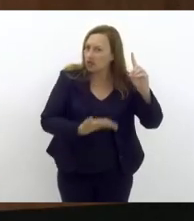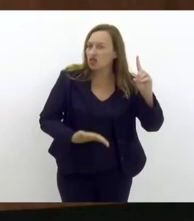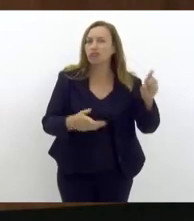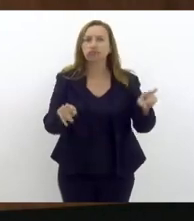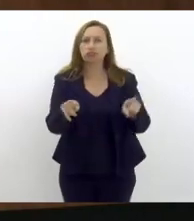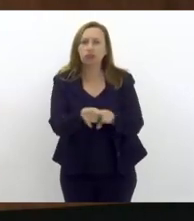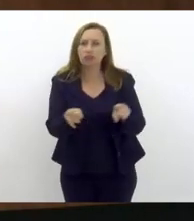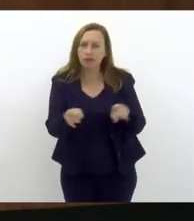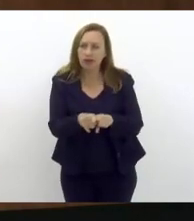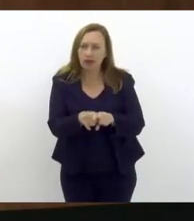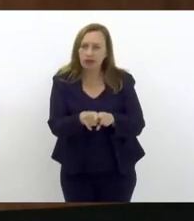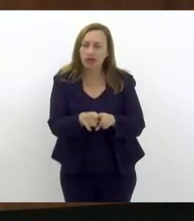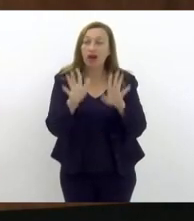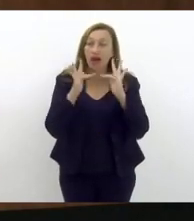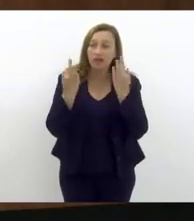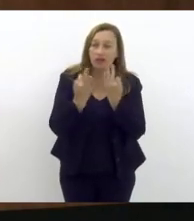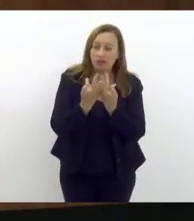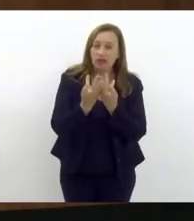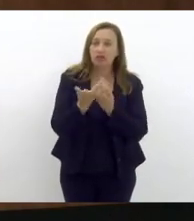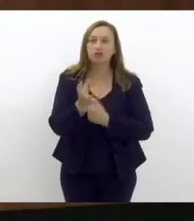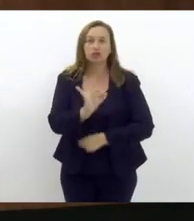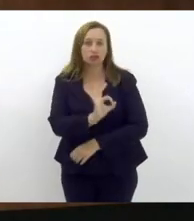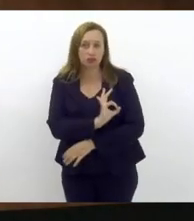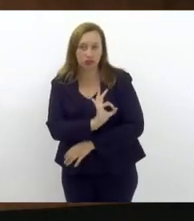também a família de um policial.